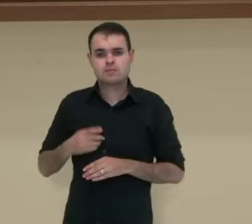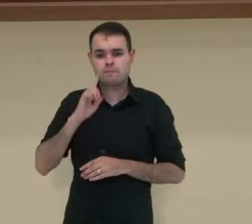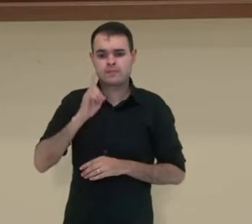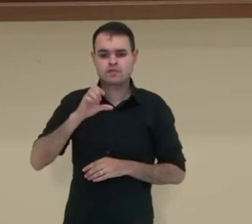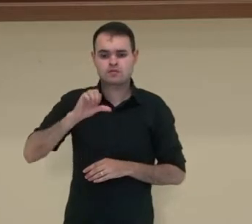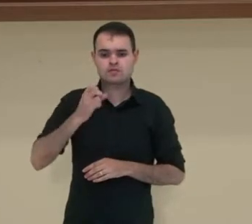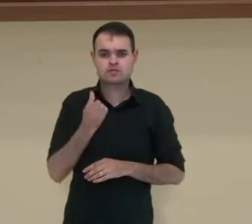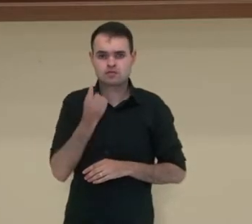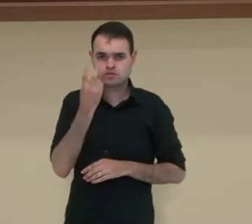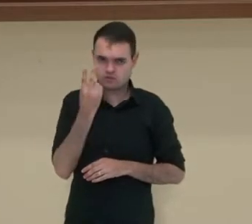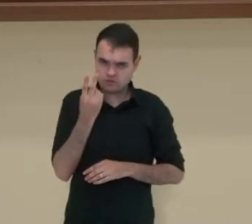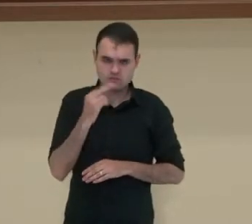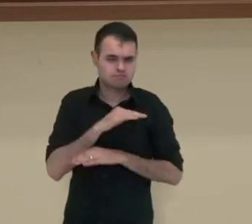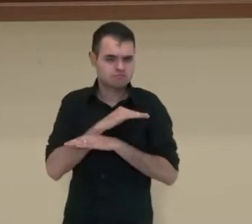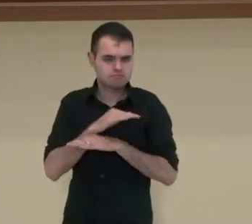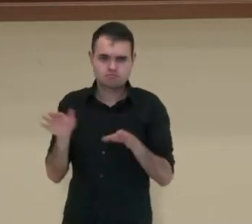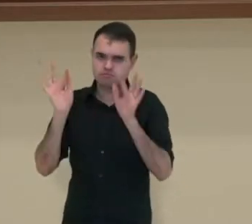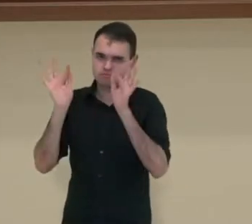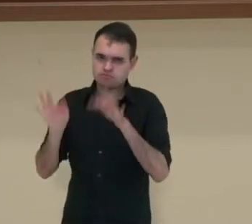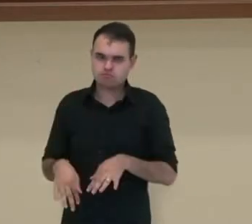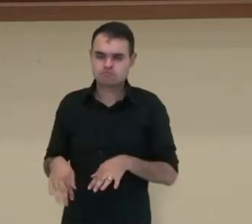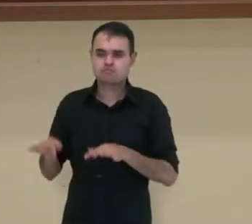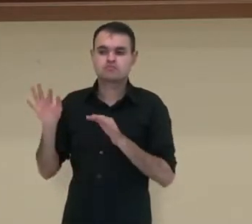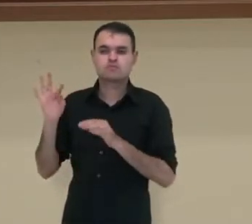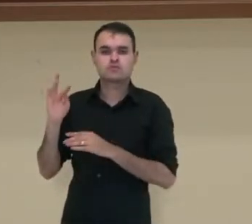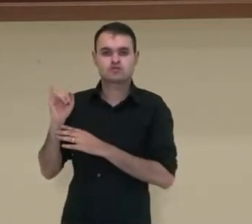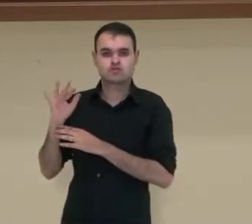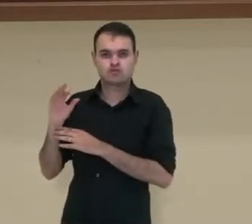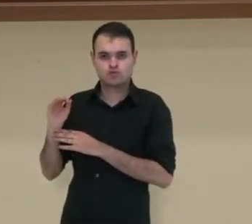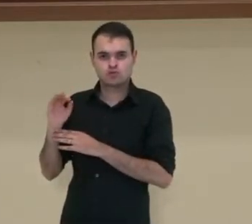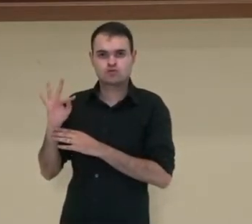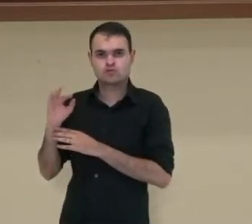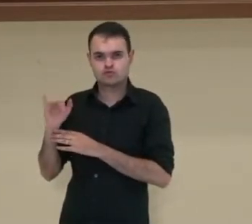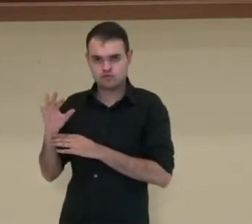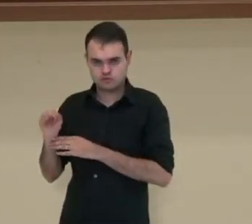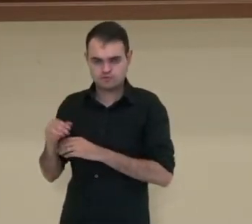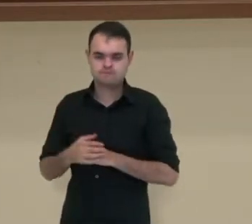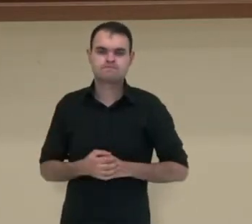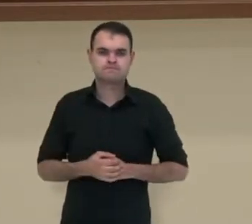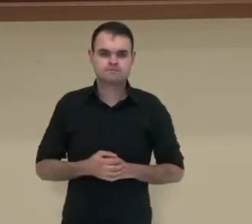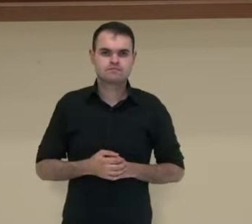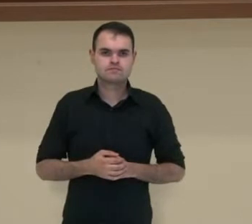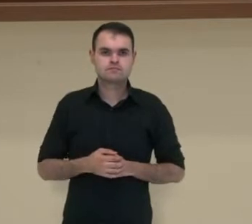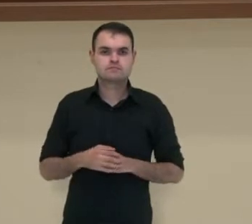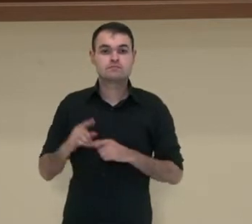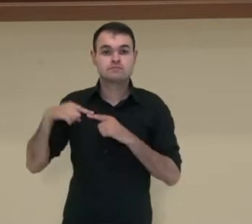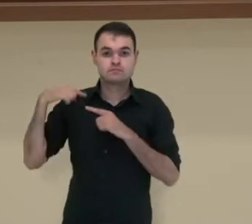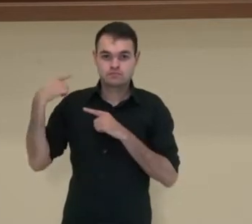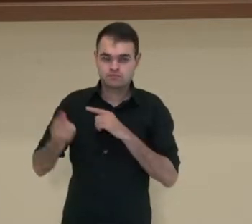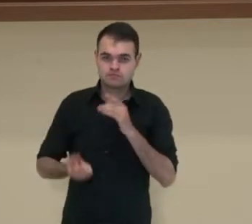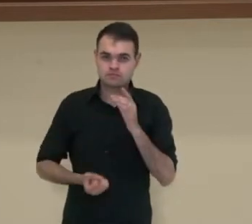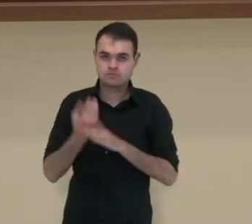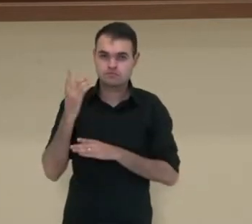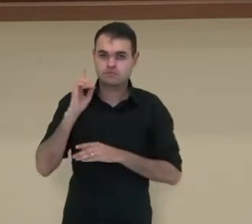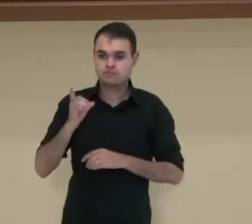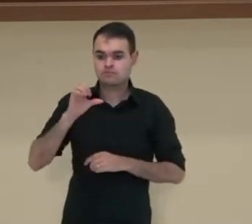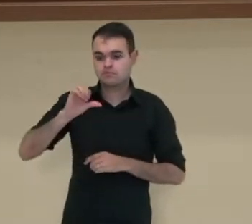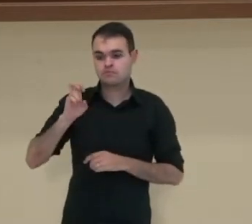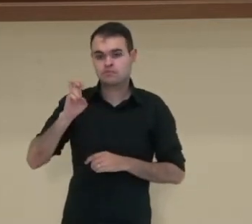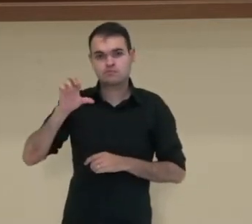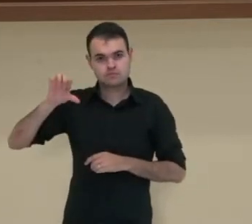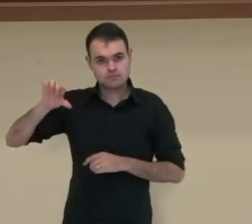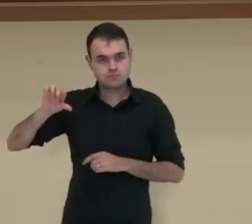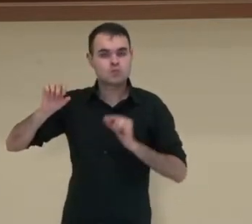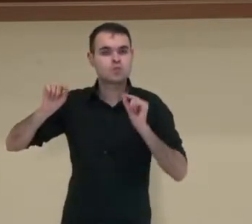1962 então foi o terno ali do tico-tico a surgir por volta de 1959